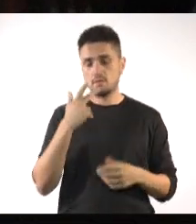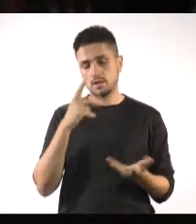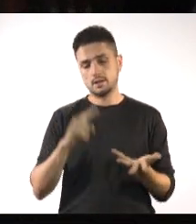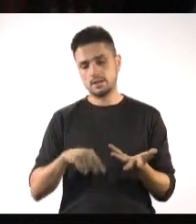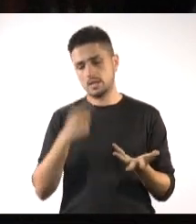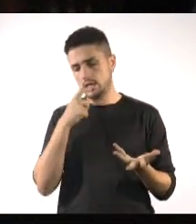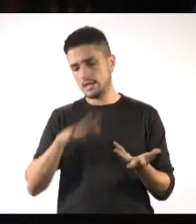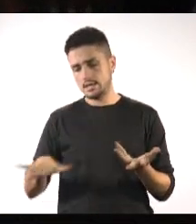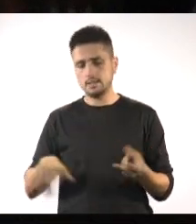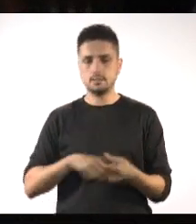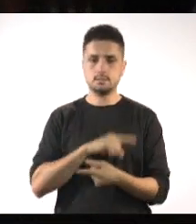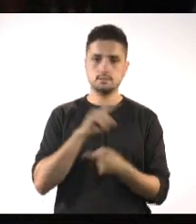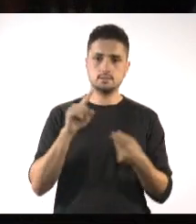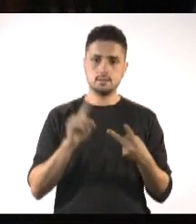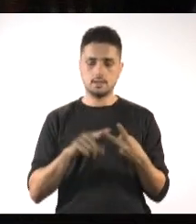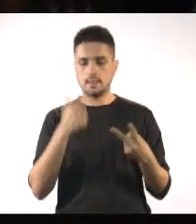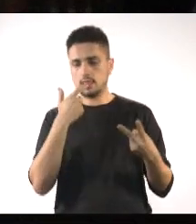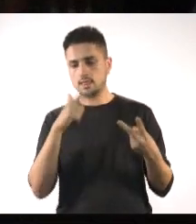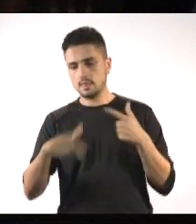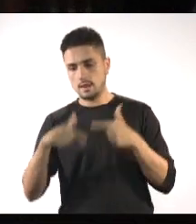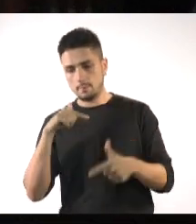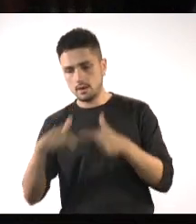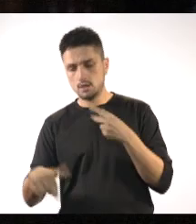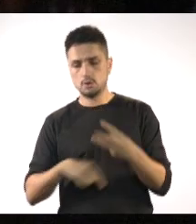criança, do trabalhador, carcerária,